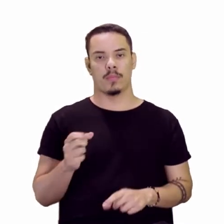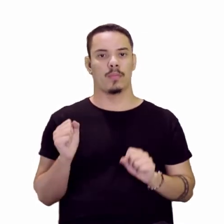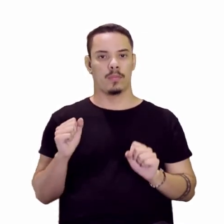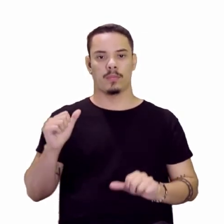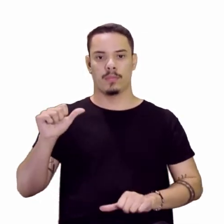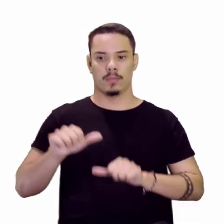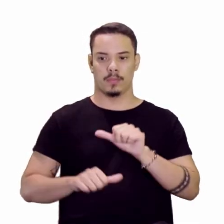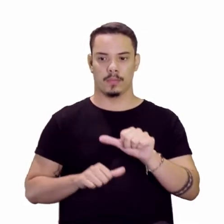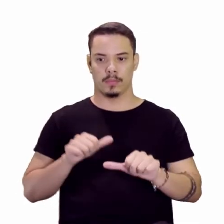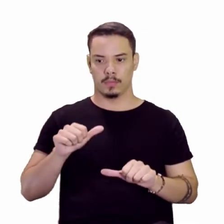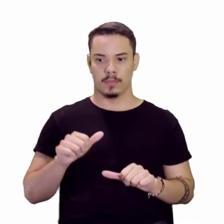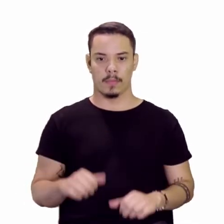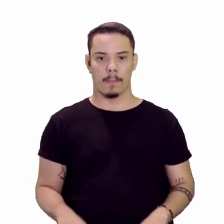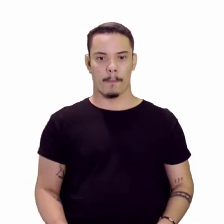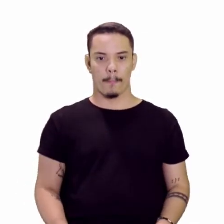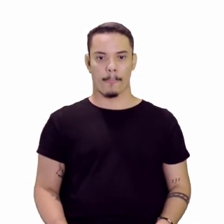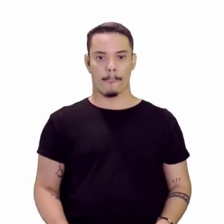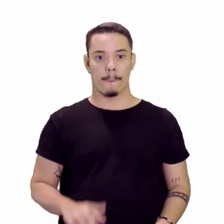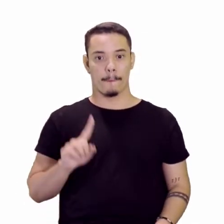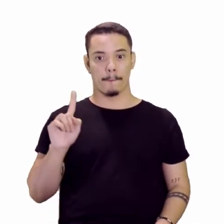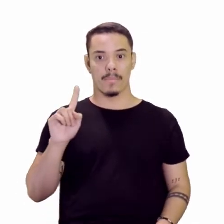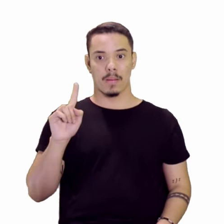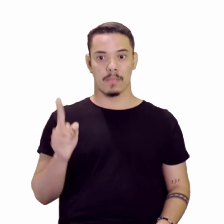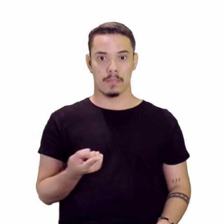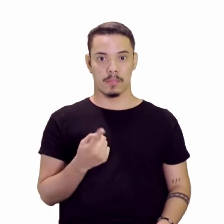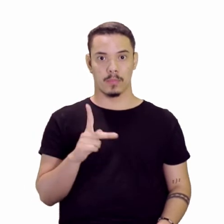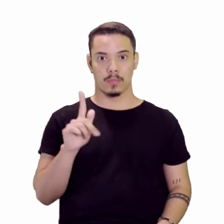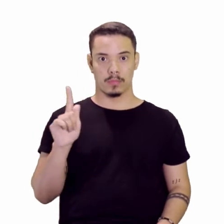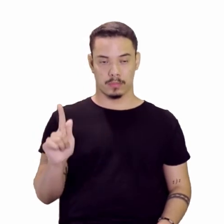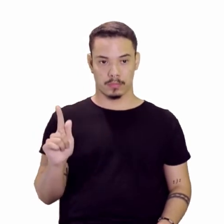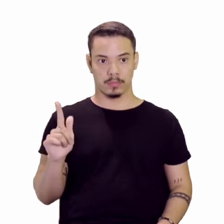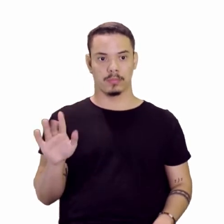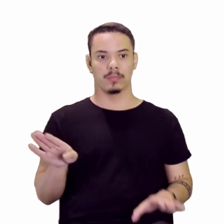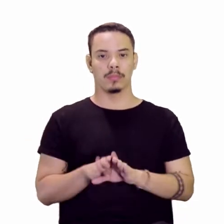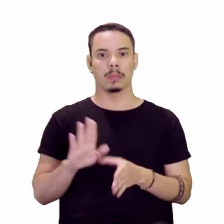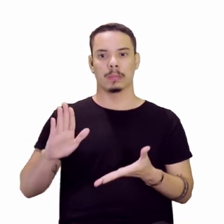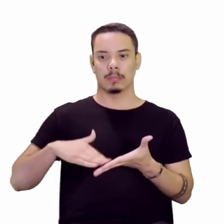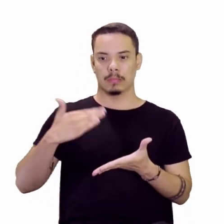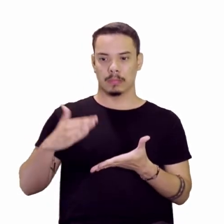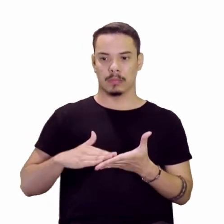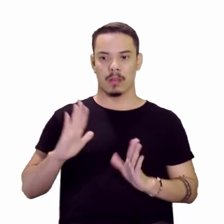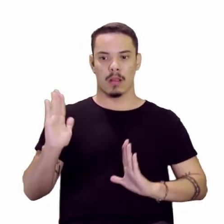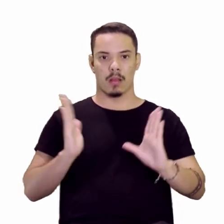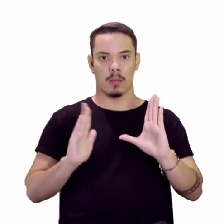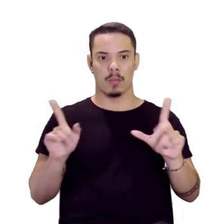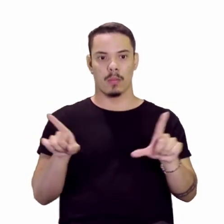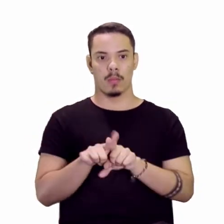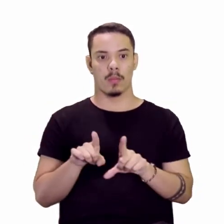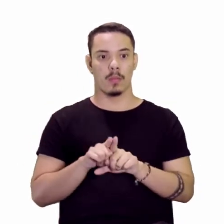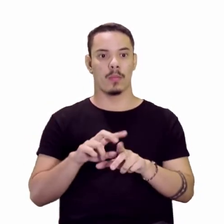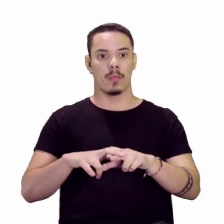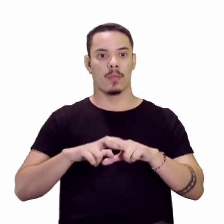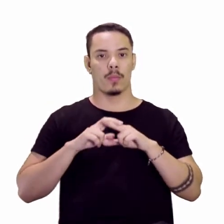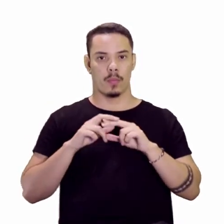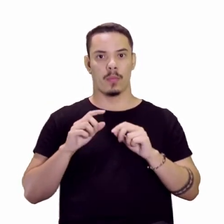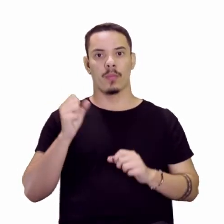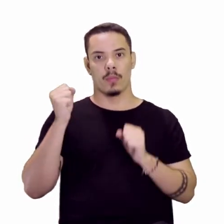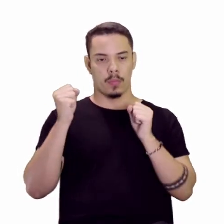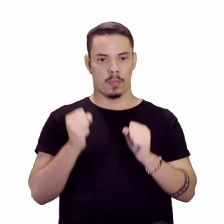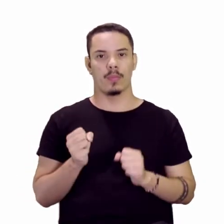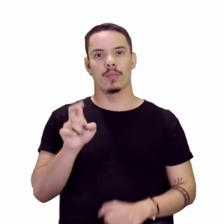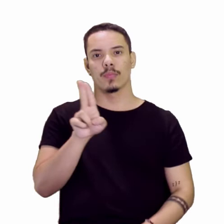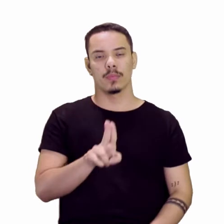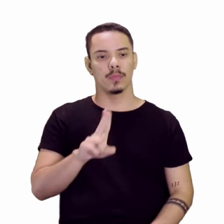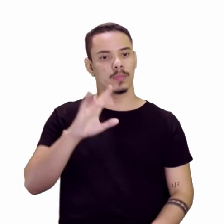1 também. grama por centímetro cúbico é igual a 1000 quilogramas por metro cúbico, né, Deise? Então, olha só, isso aqui pode ser útil, ó,